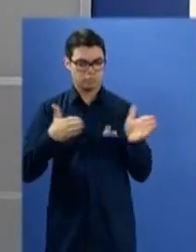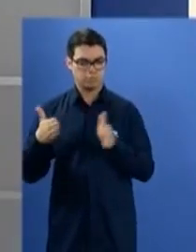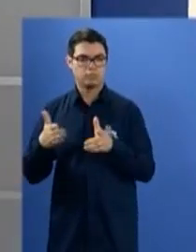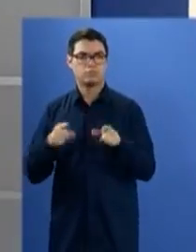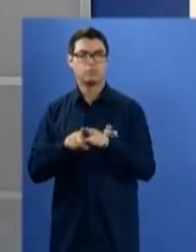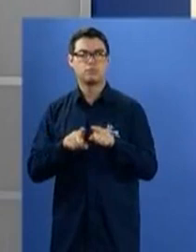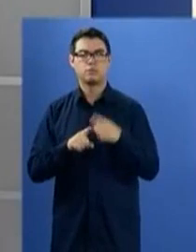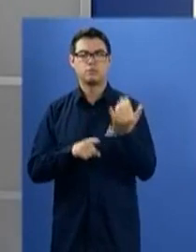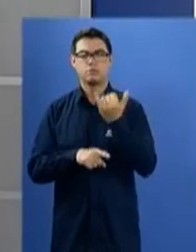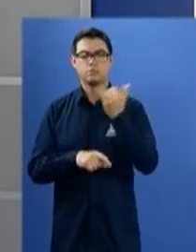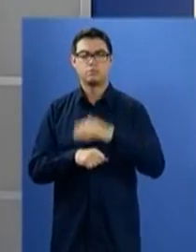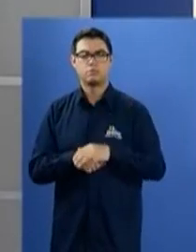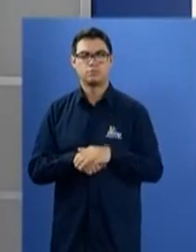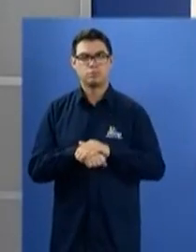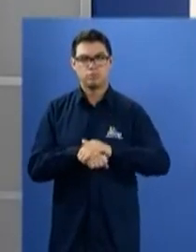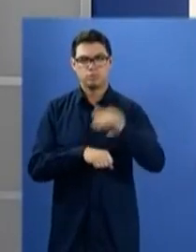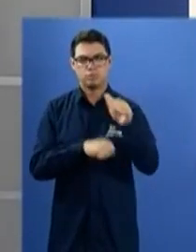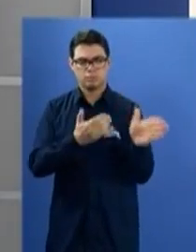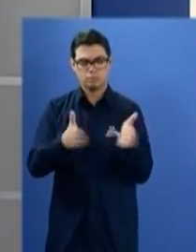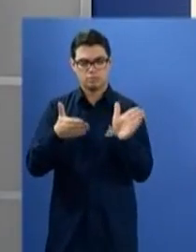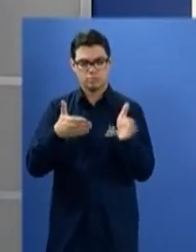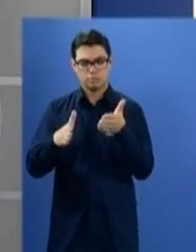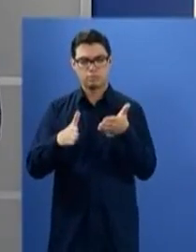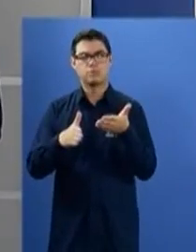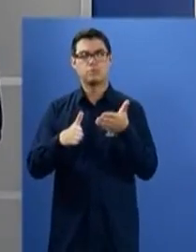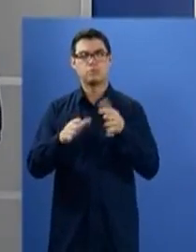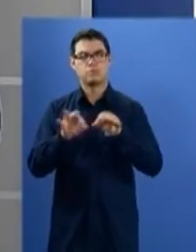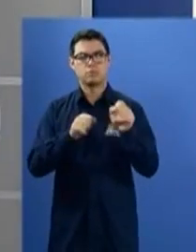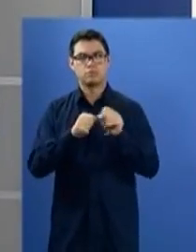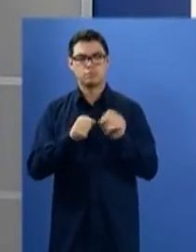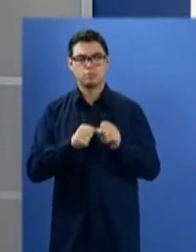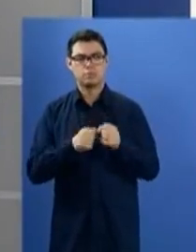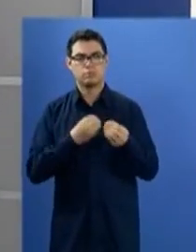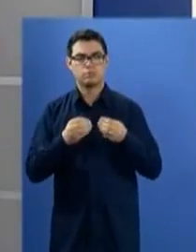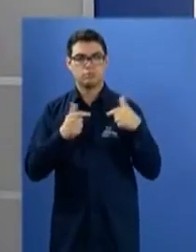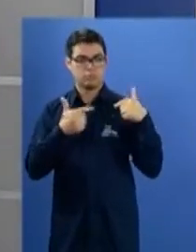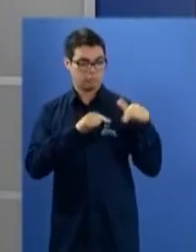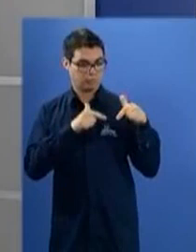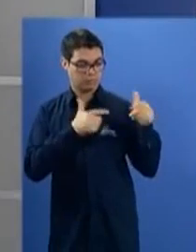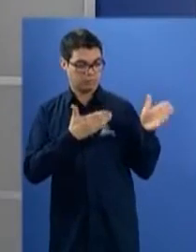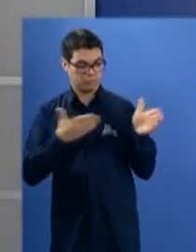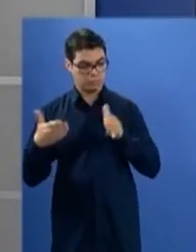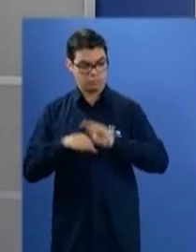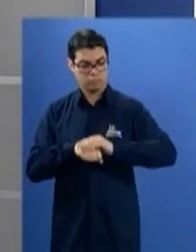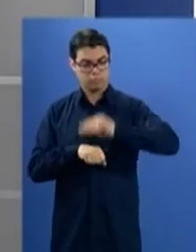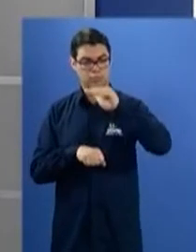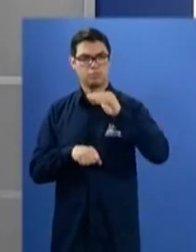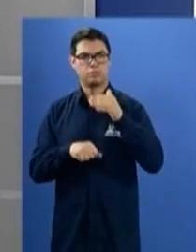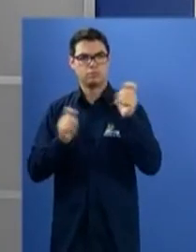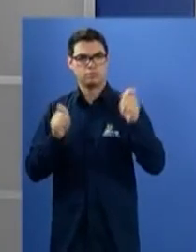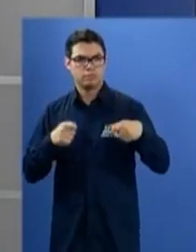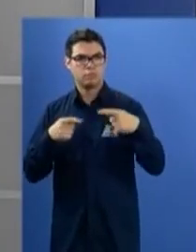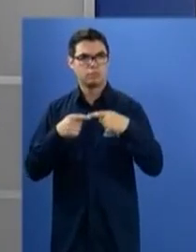produtividade. Aumentar a produção não significa necessariamente aumentar a